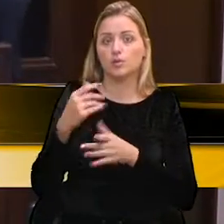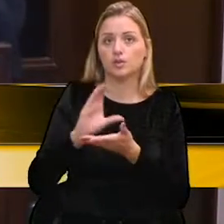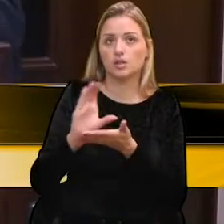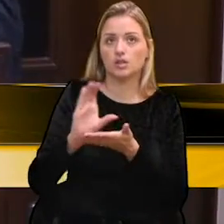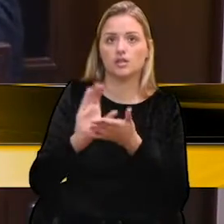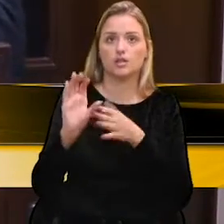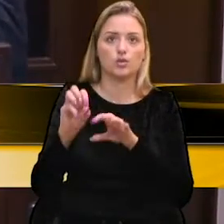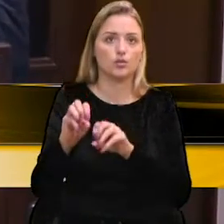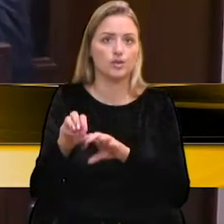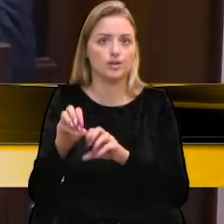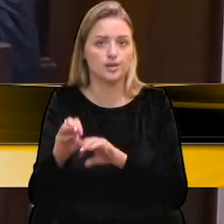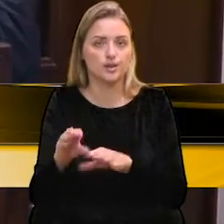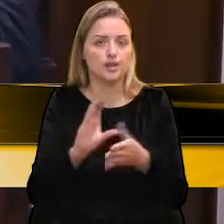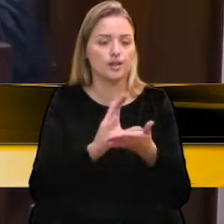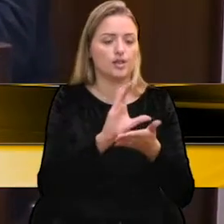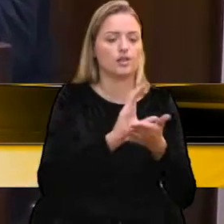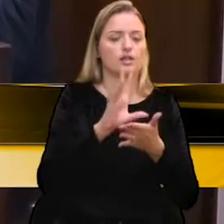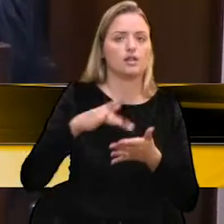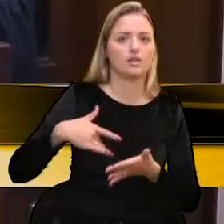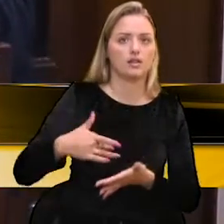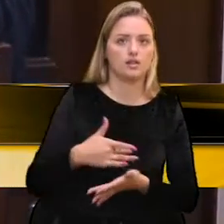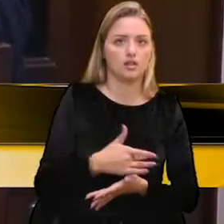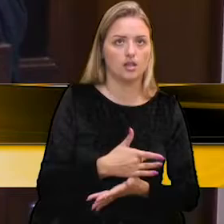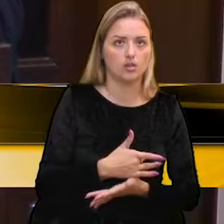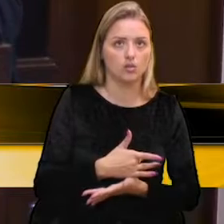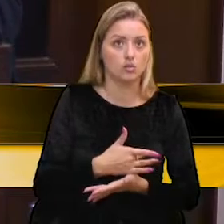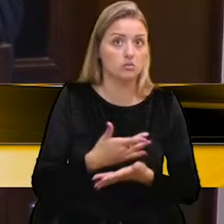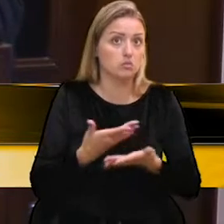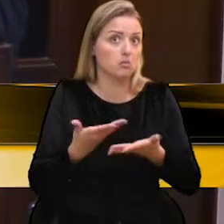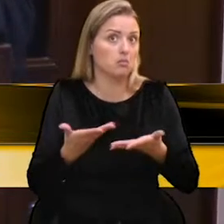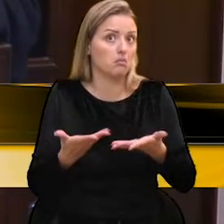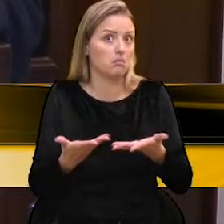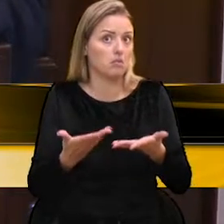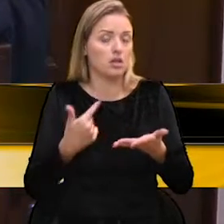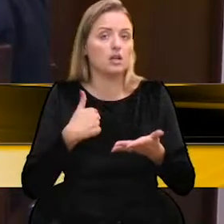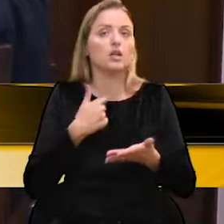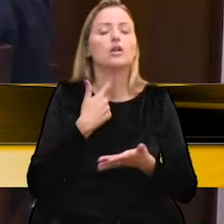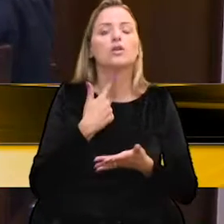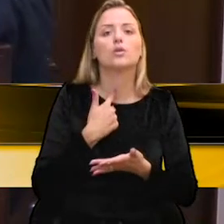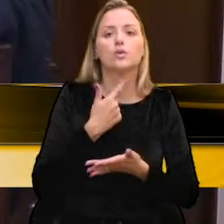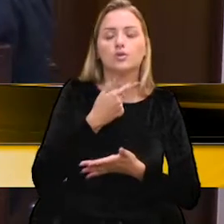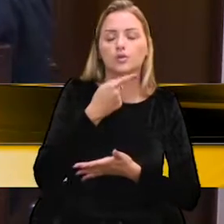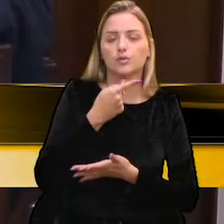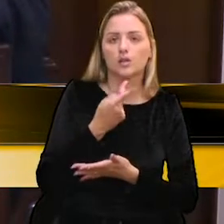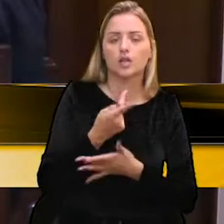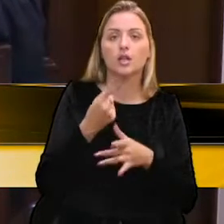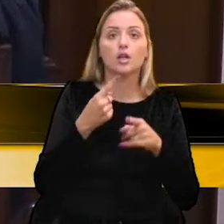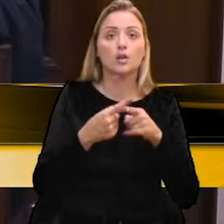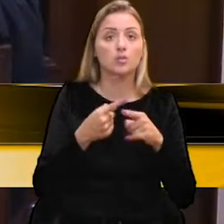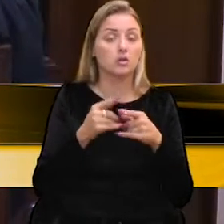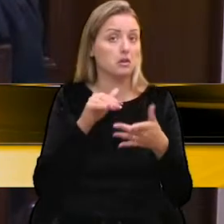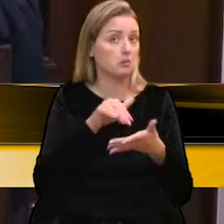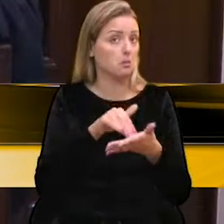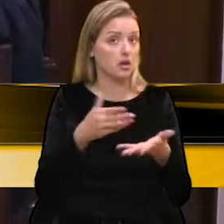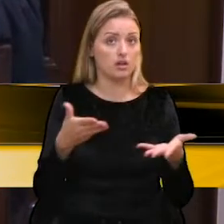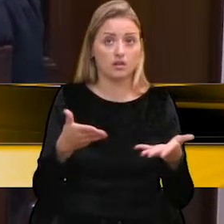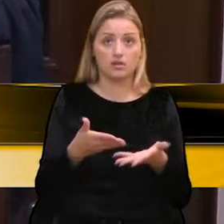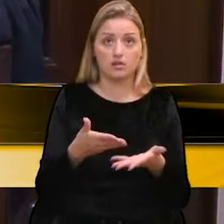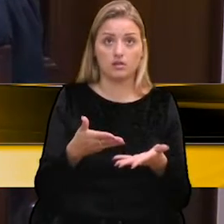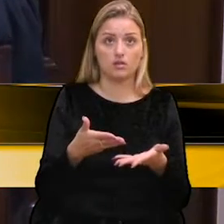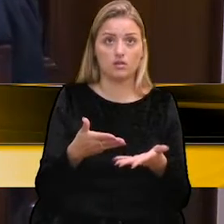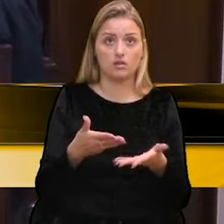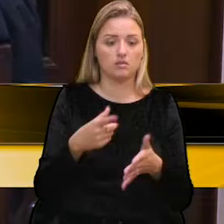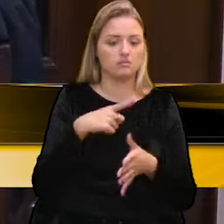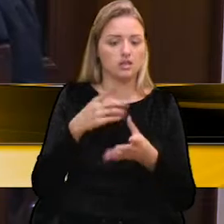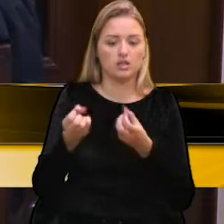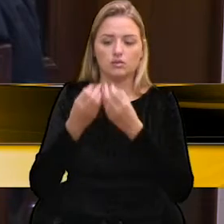na educação, na saúde. Eu gostaria de dizer, porque até esse momento, havendo